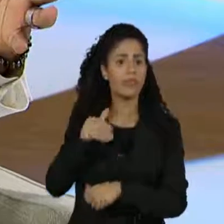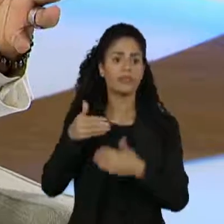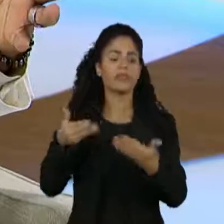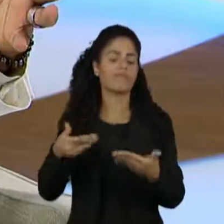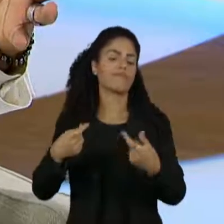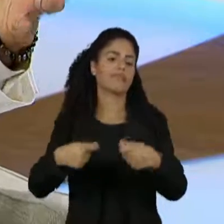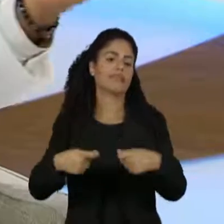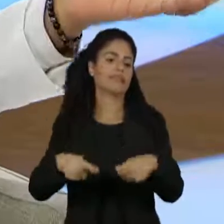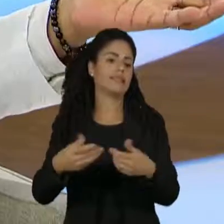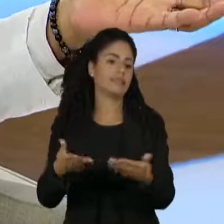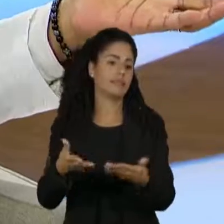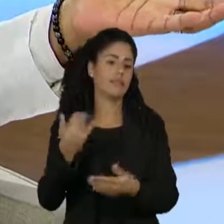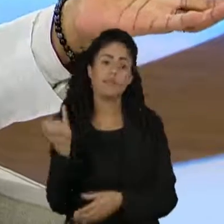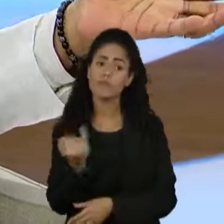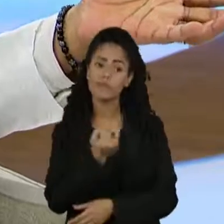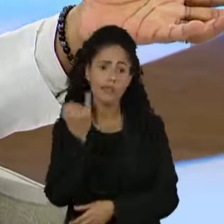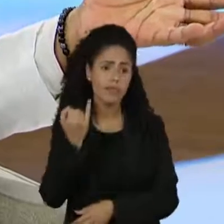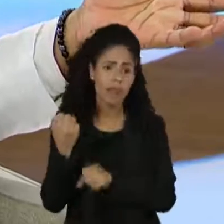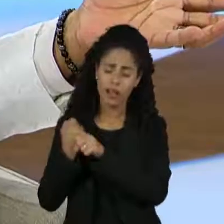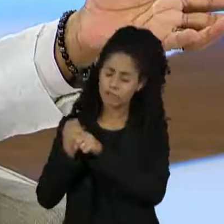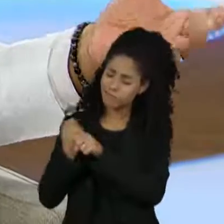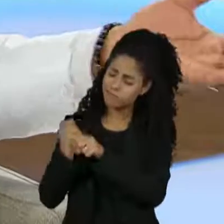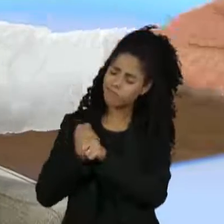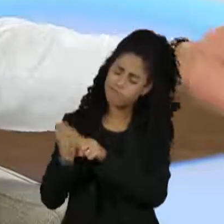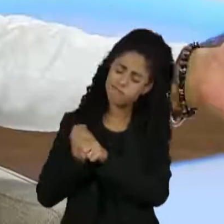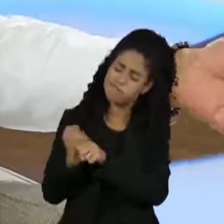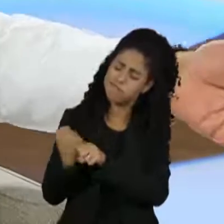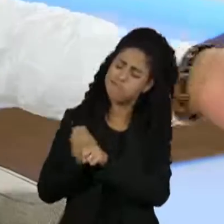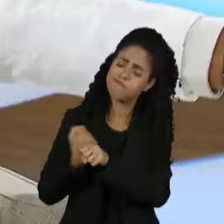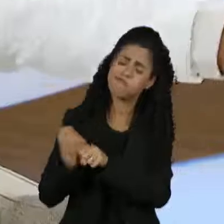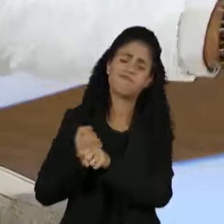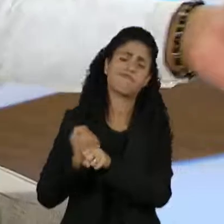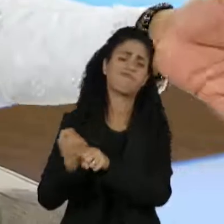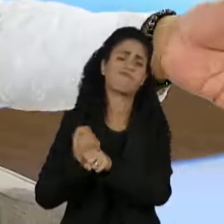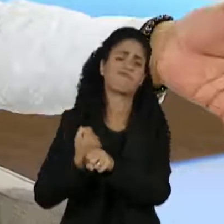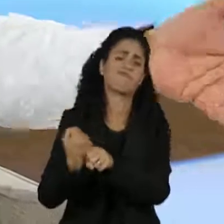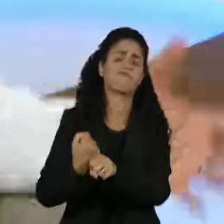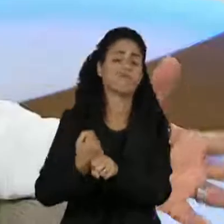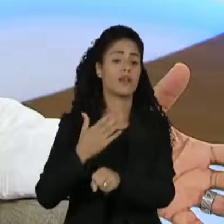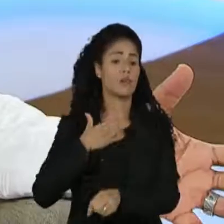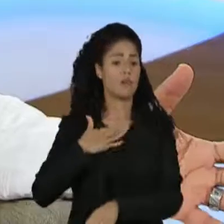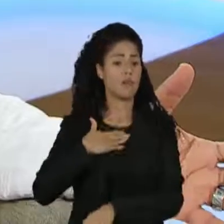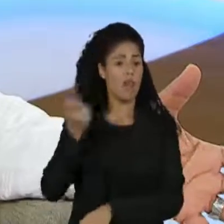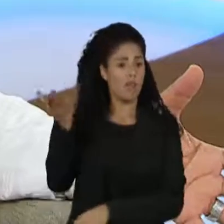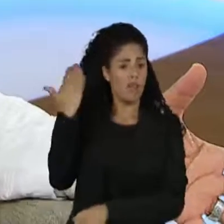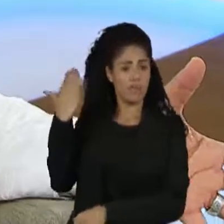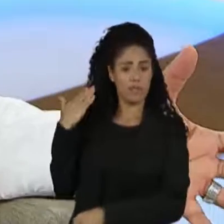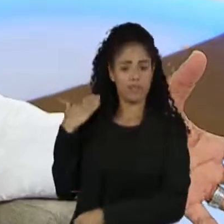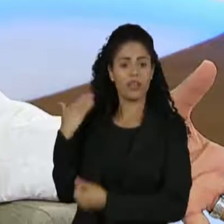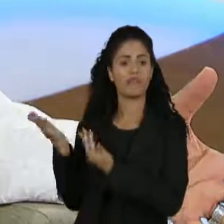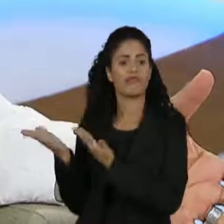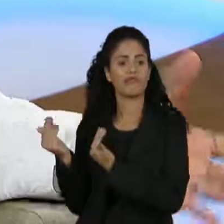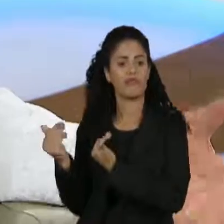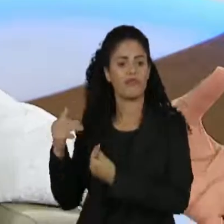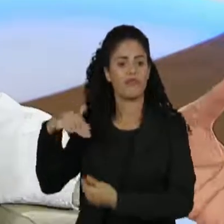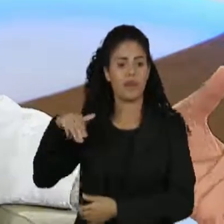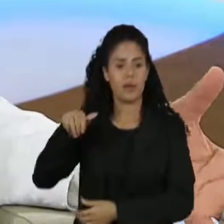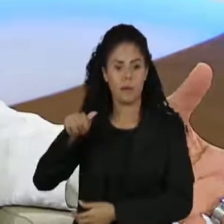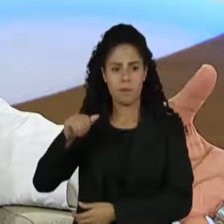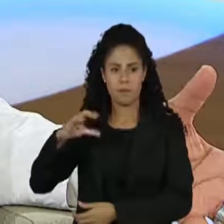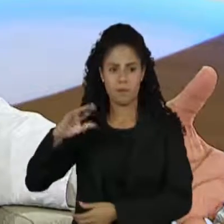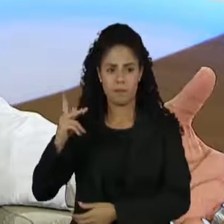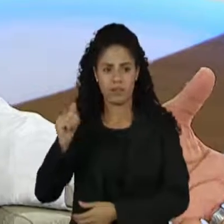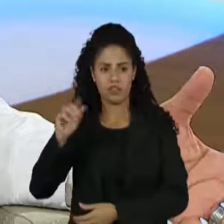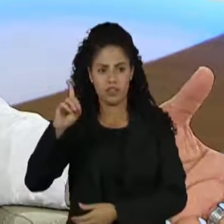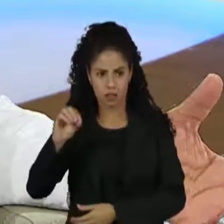Então, durante muitos anos, né, no meu período jovem, eu achava que Machado de Assis não fosse